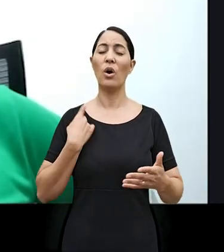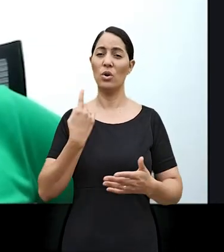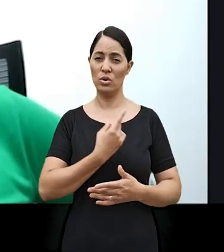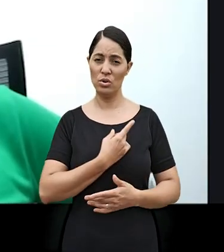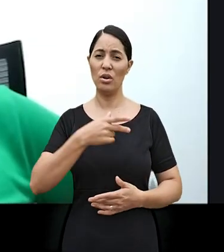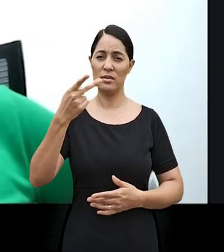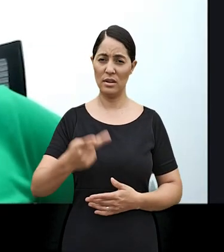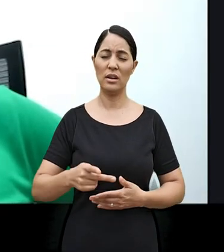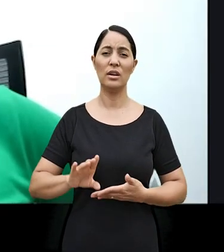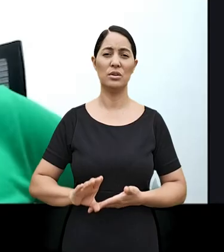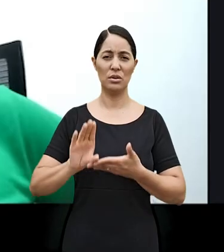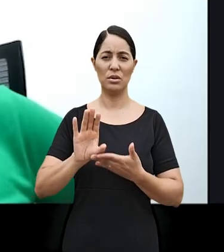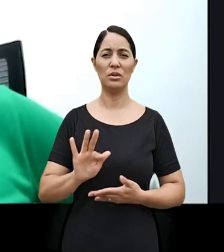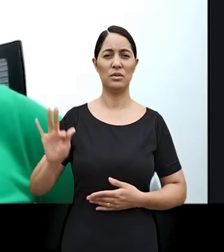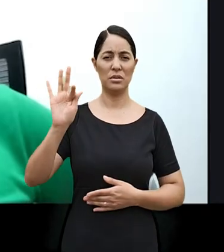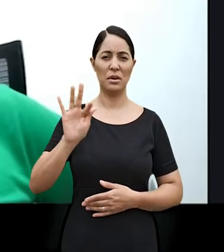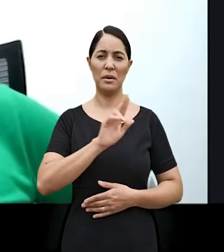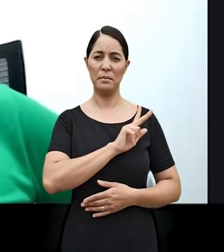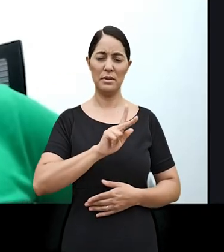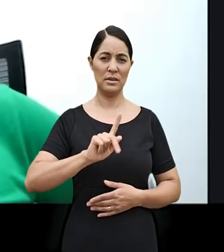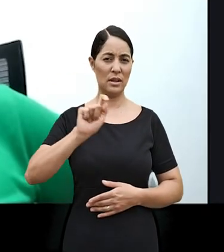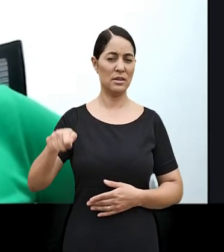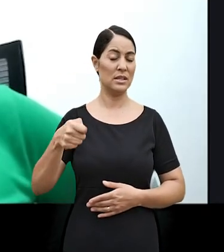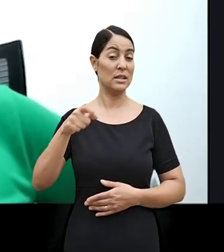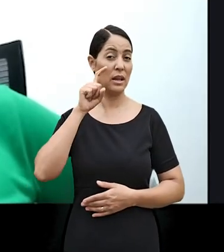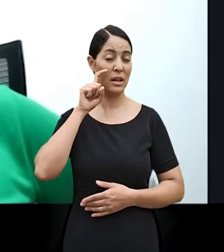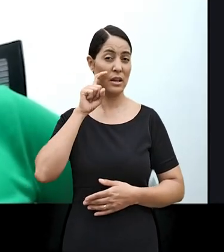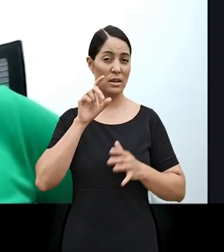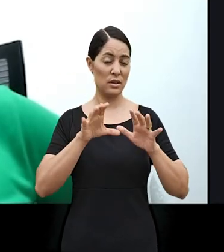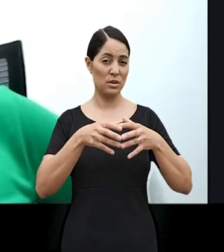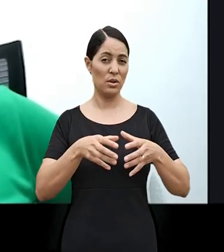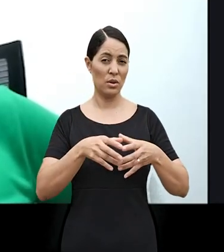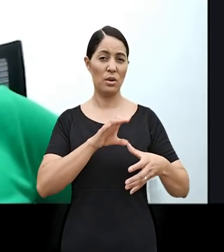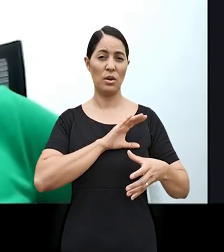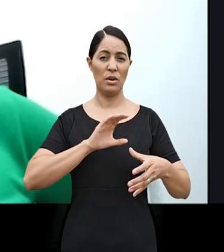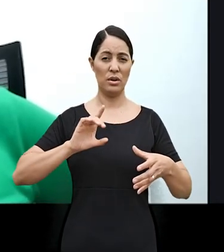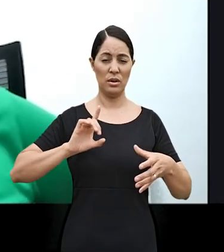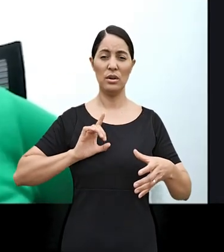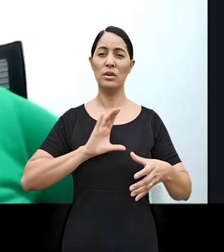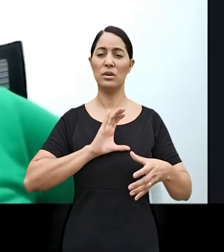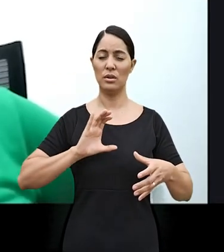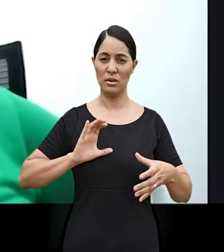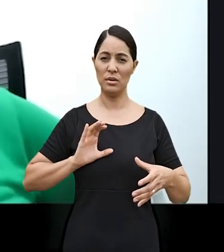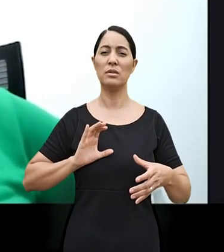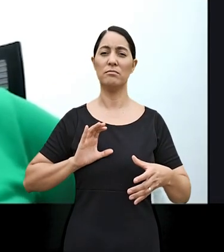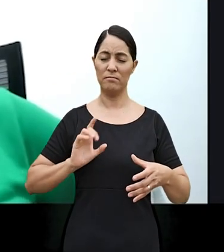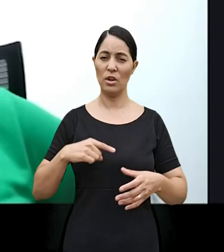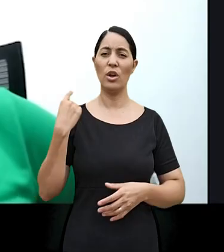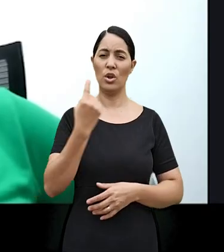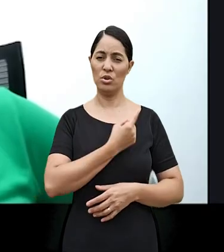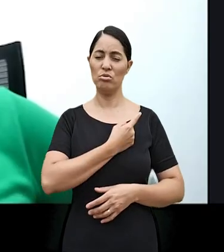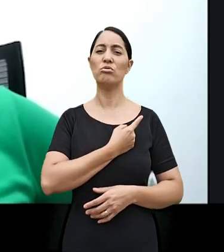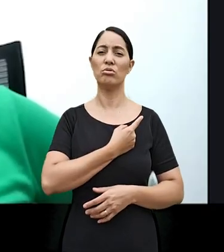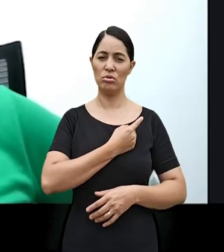nossa diretoria do Conselho Federal, na pessoa do nosso presidente Beto Simonetti, do coordenador de comissões, Dr. Rafael Horne, concretizamos